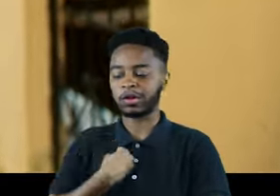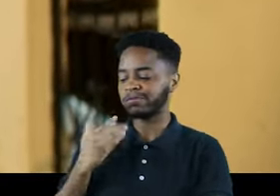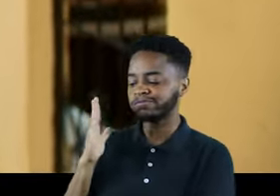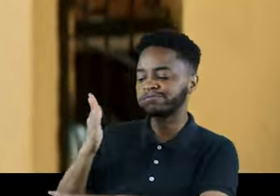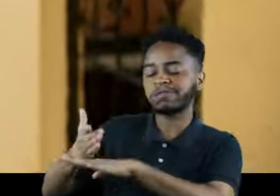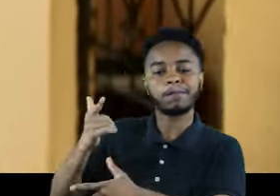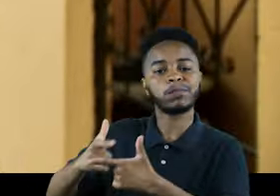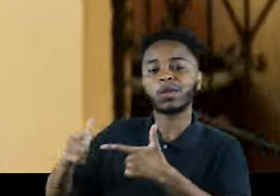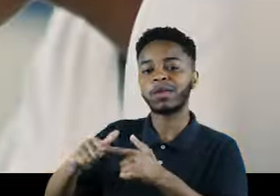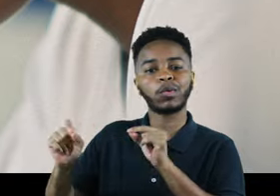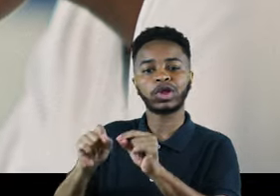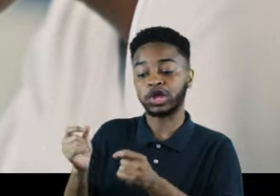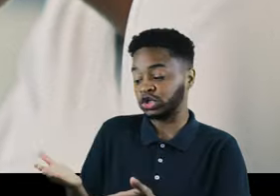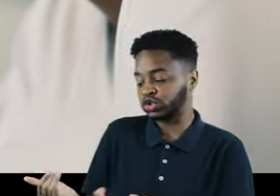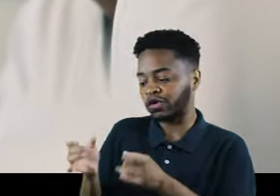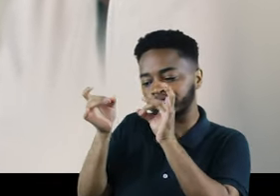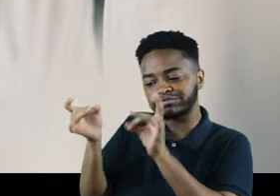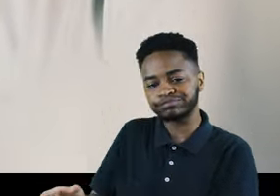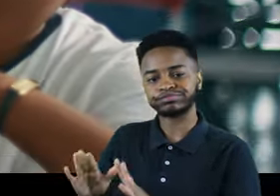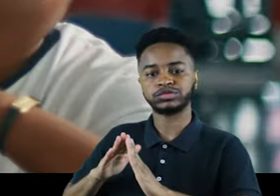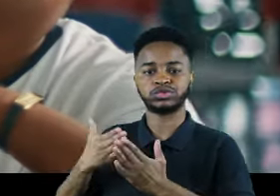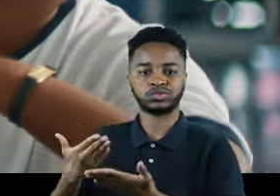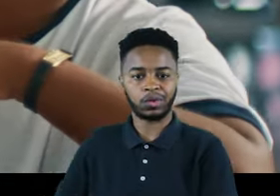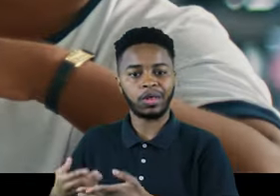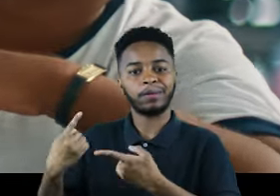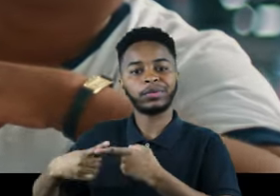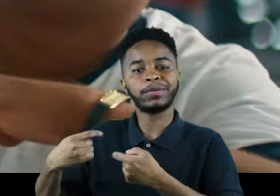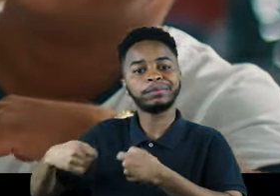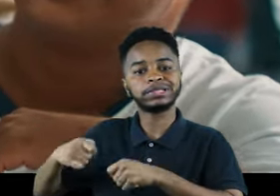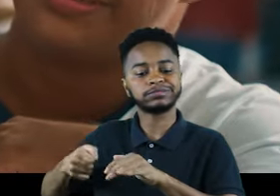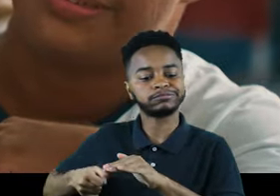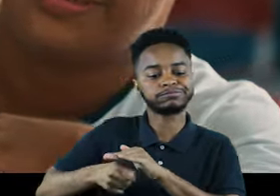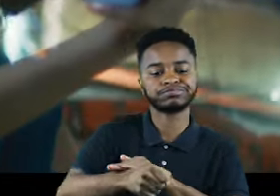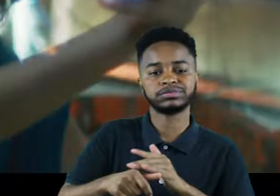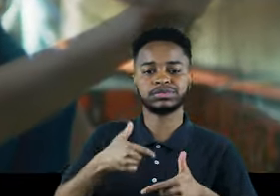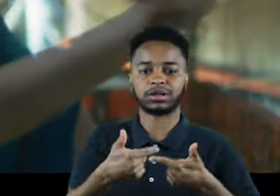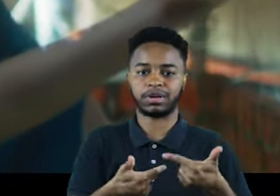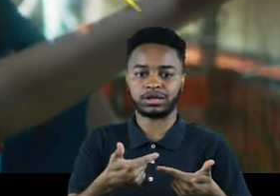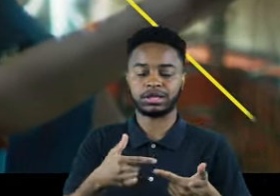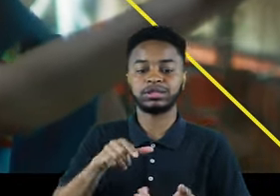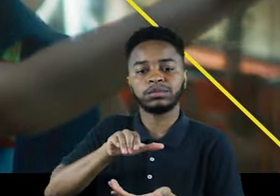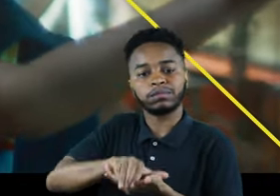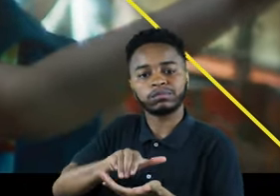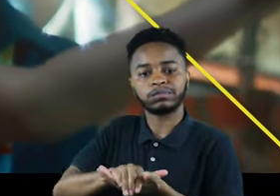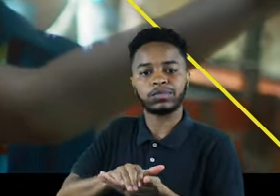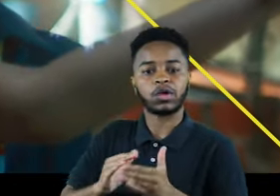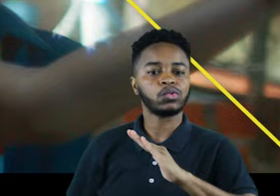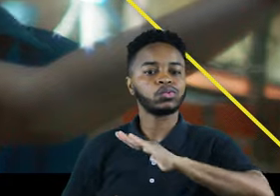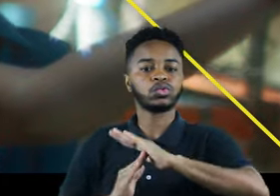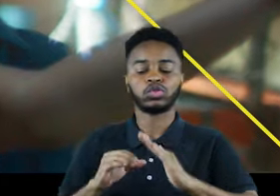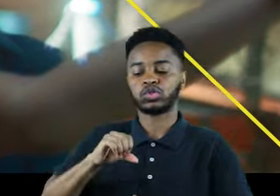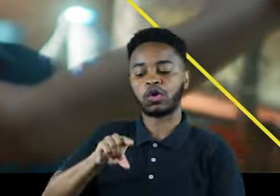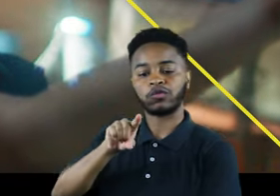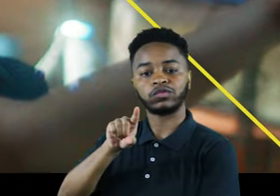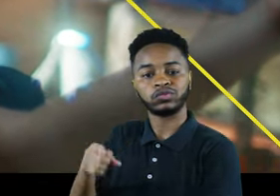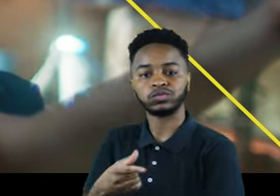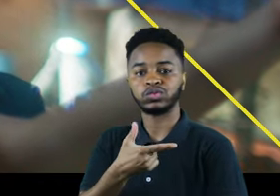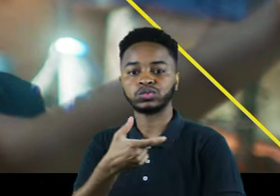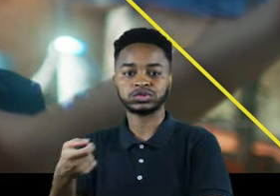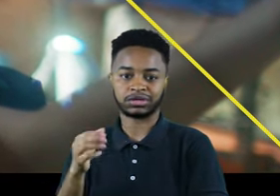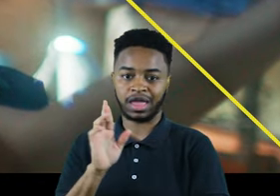a enfrentar o velho problema dos jovens que deixam a escola, porque precisam trabalhar. A poupança de até